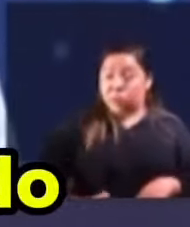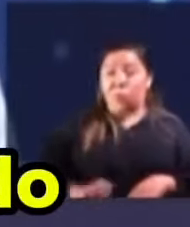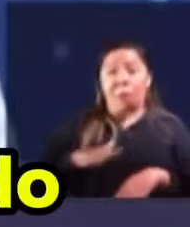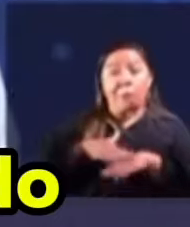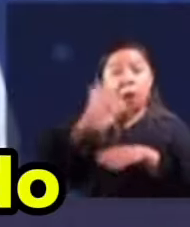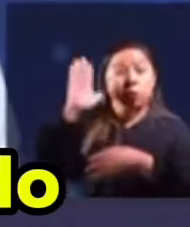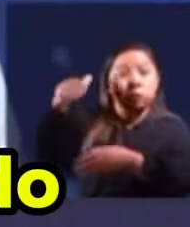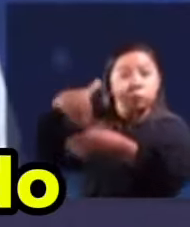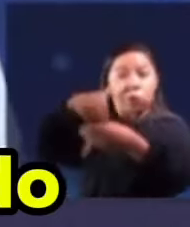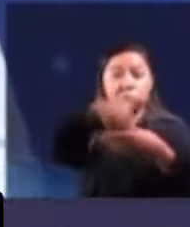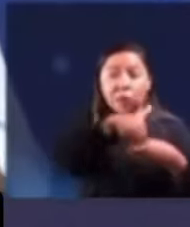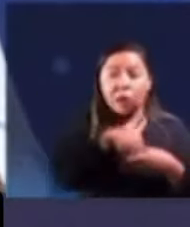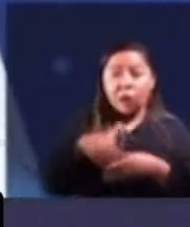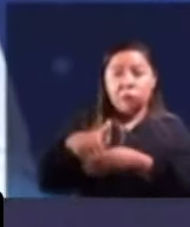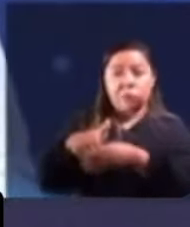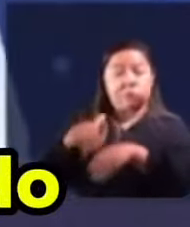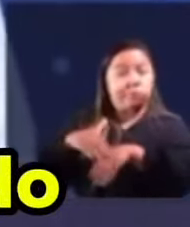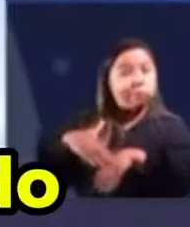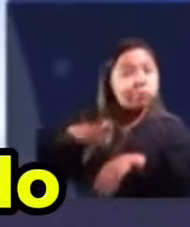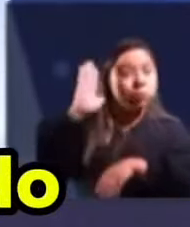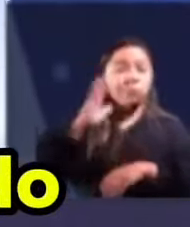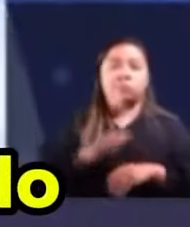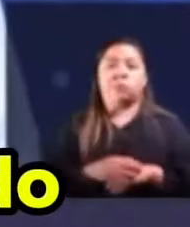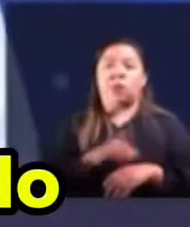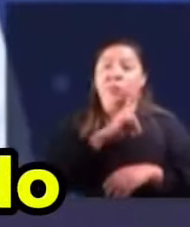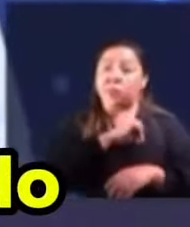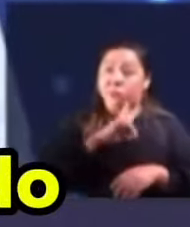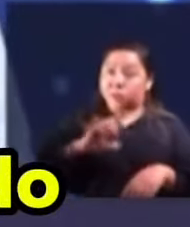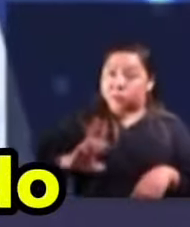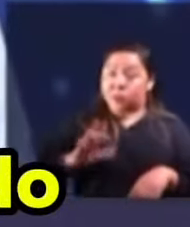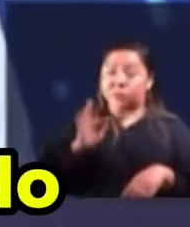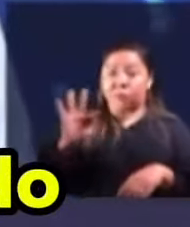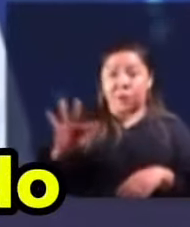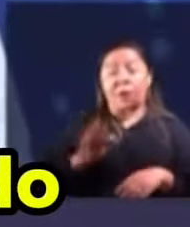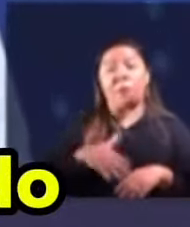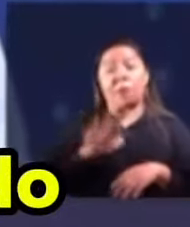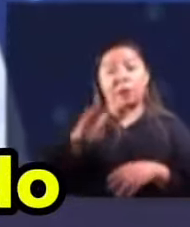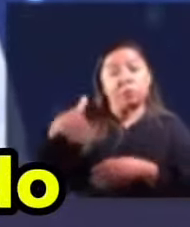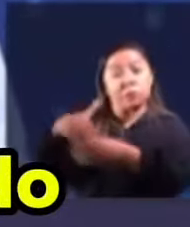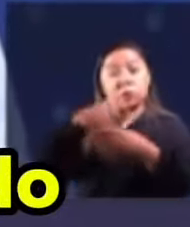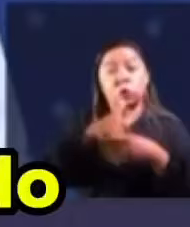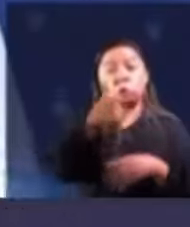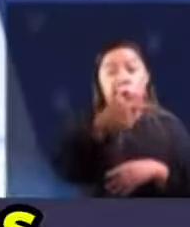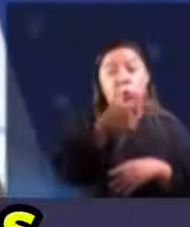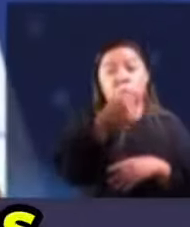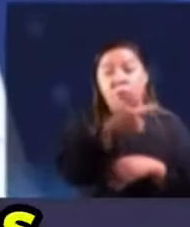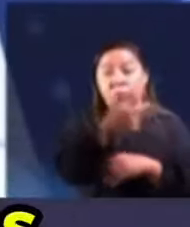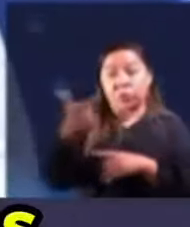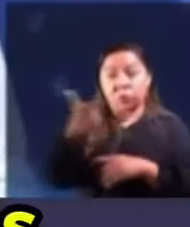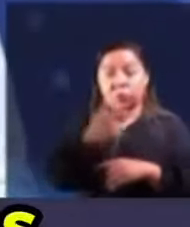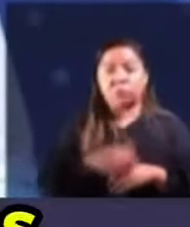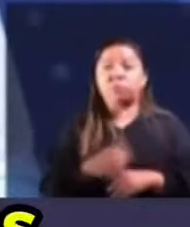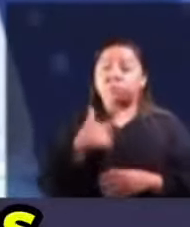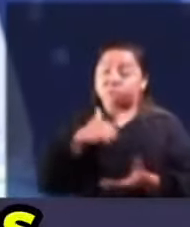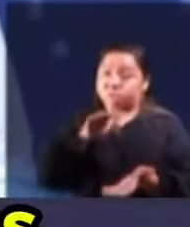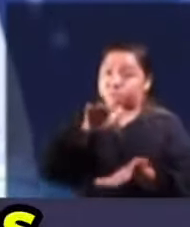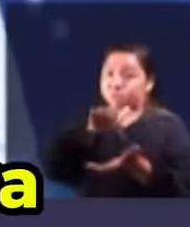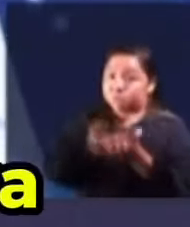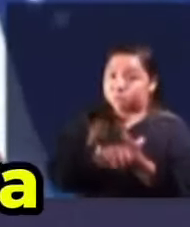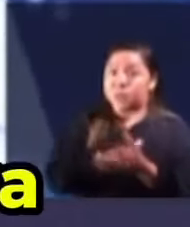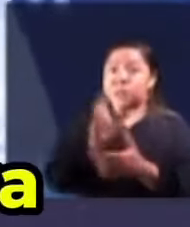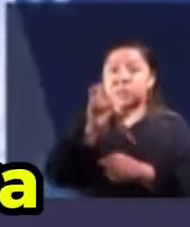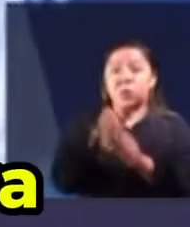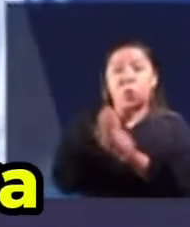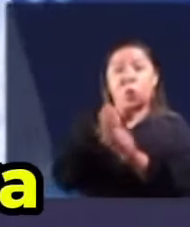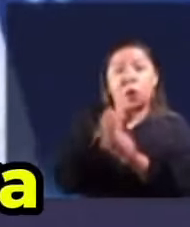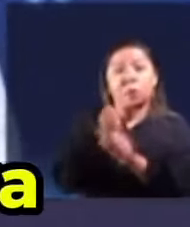em 2018 o deputado federal mais votado do Estado do Ceará em 2022 sou casado há 5 anos com